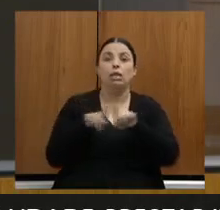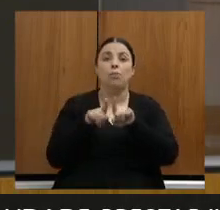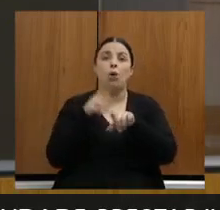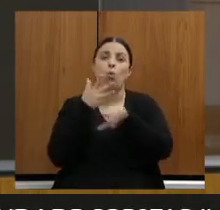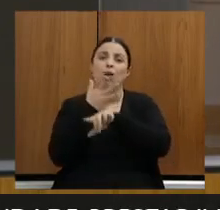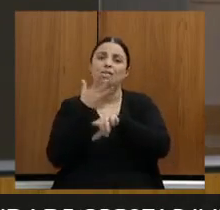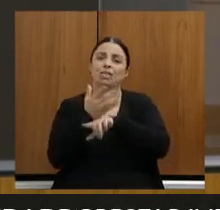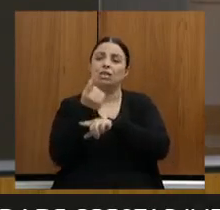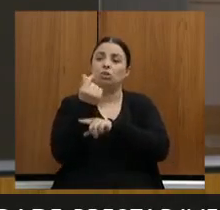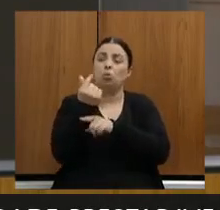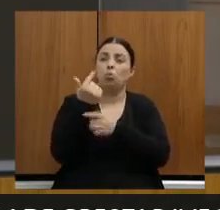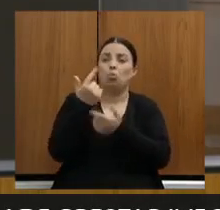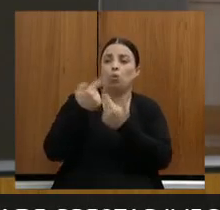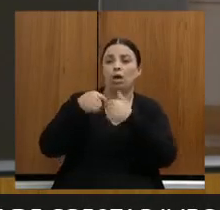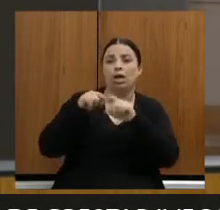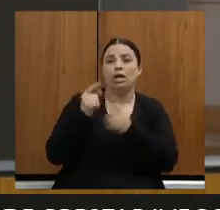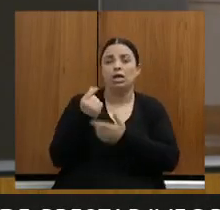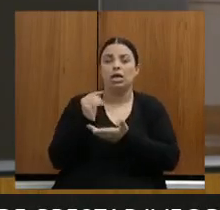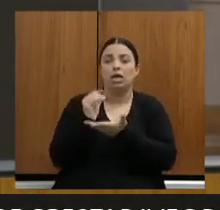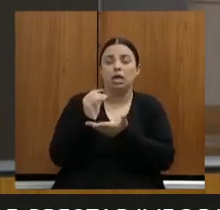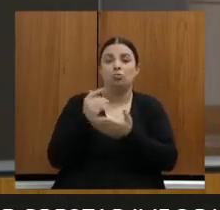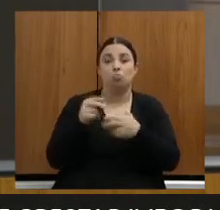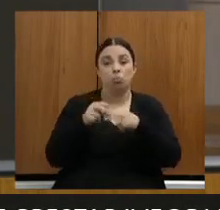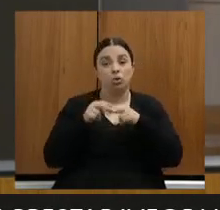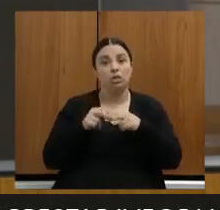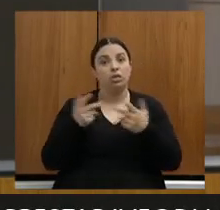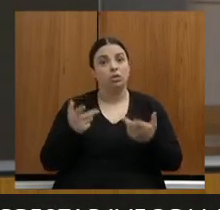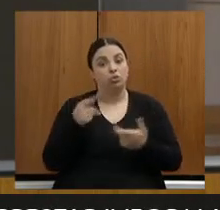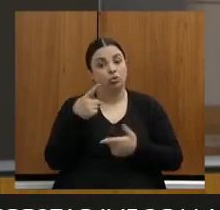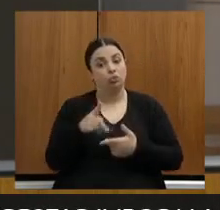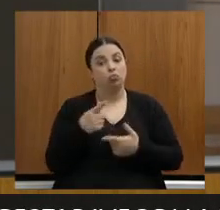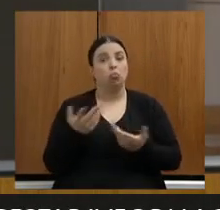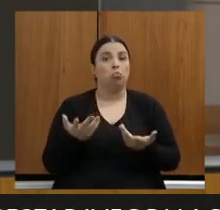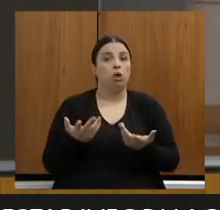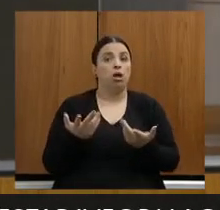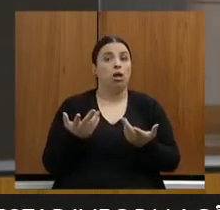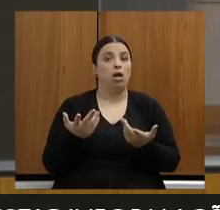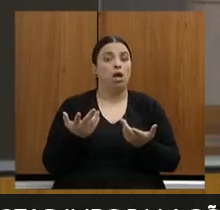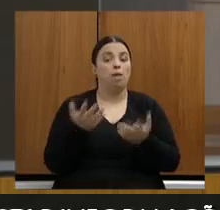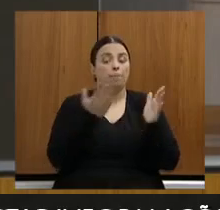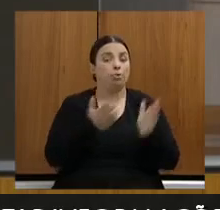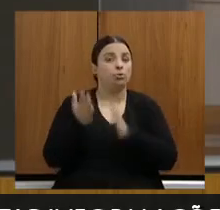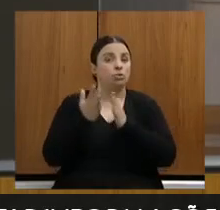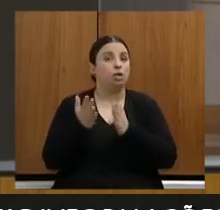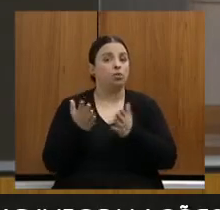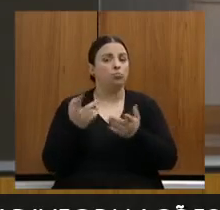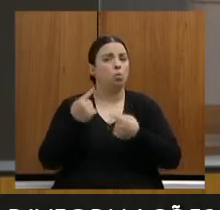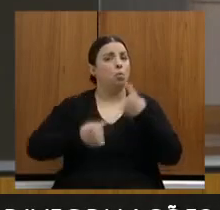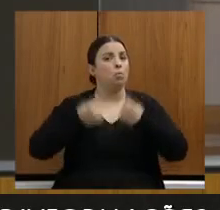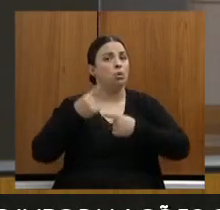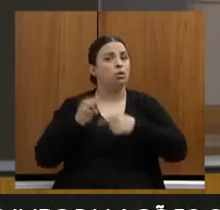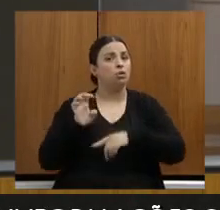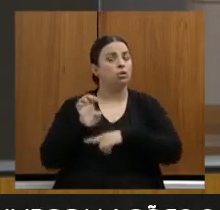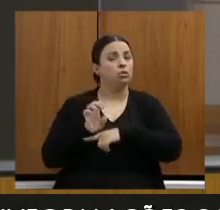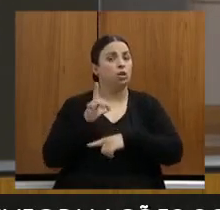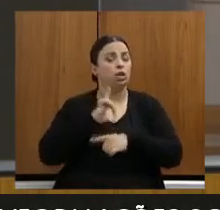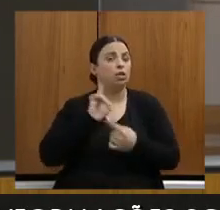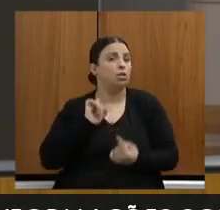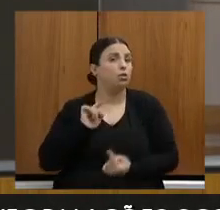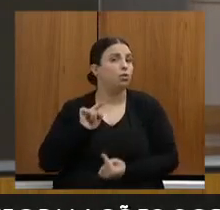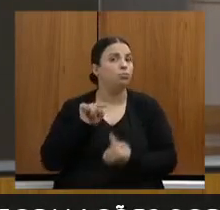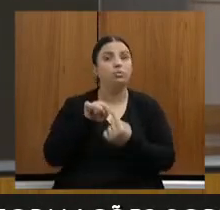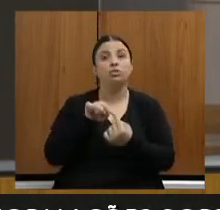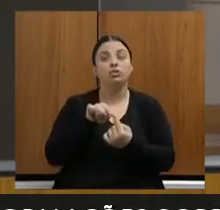extraordinárias né dada a natureza da produção uma uma política estadual que ela Estabeleça como